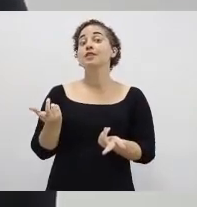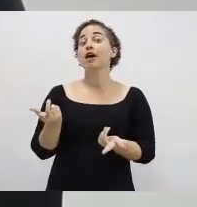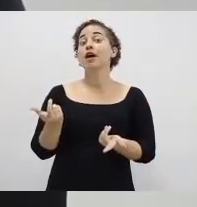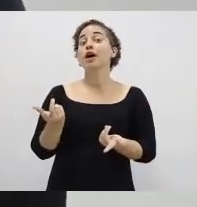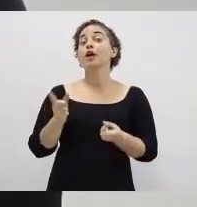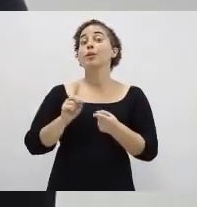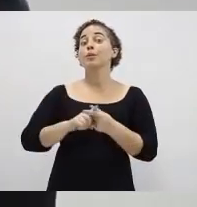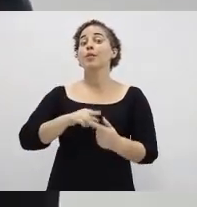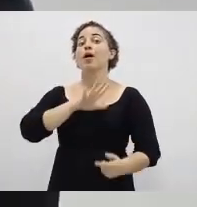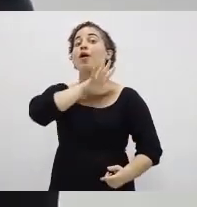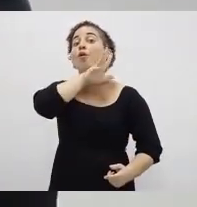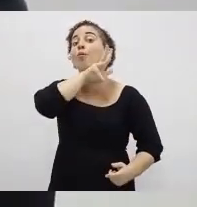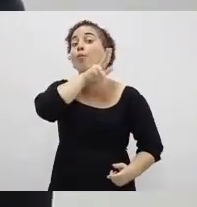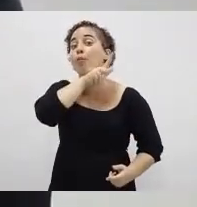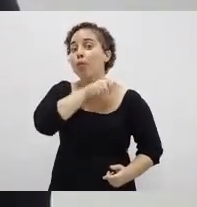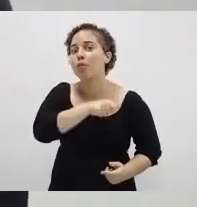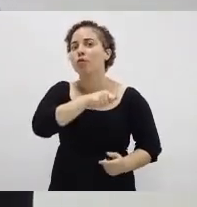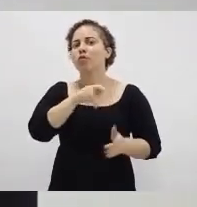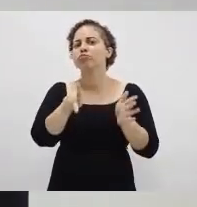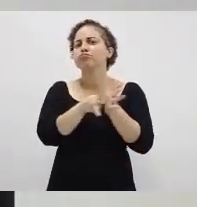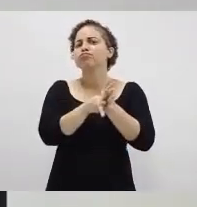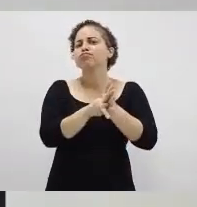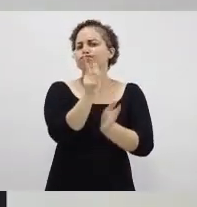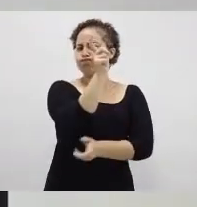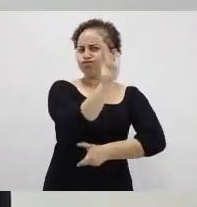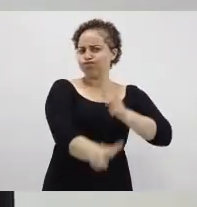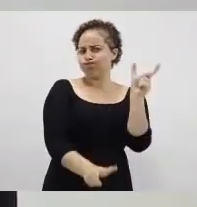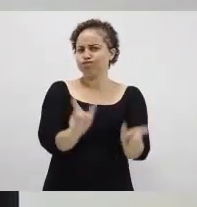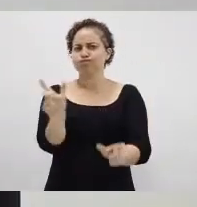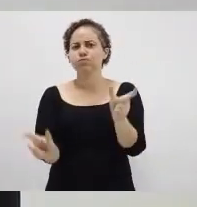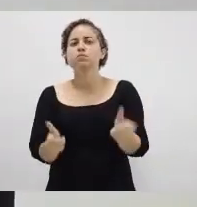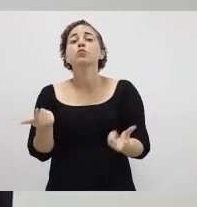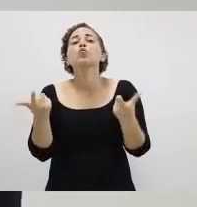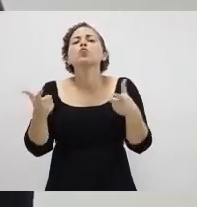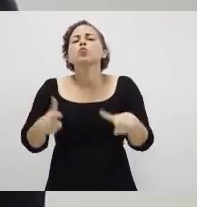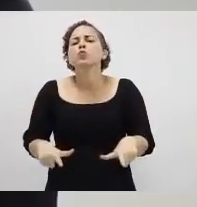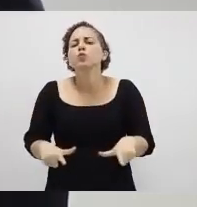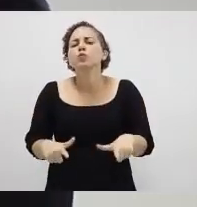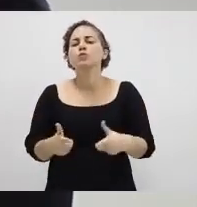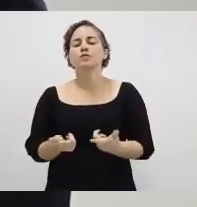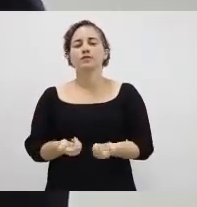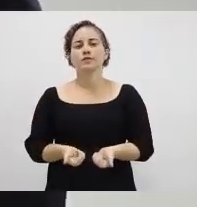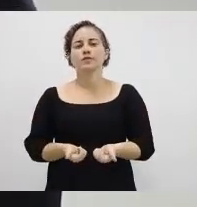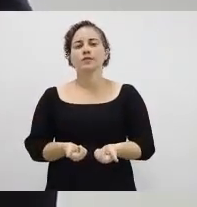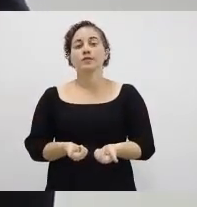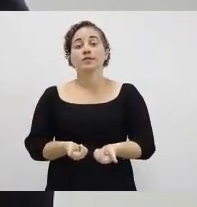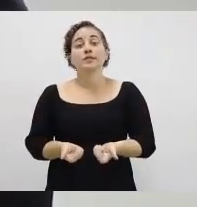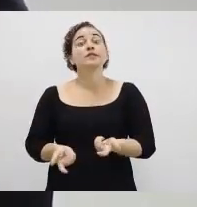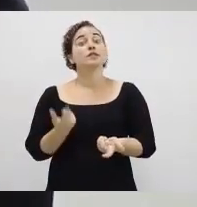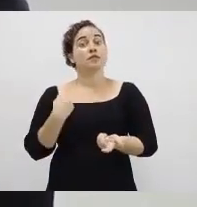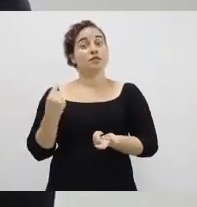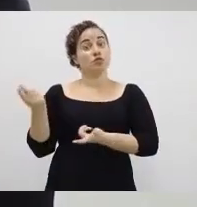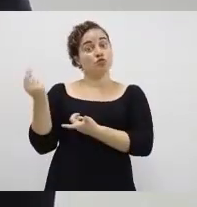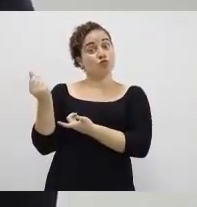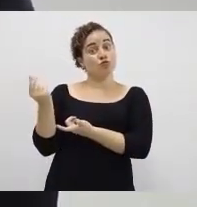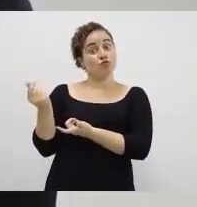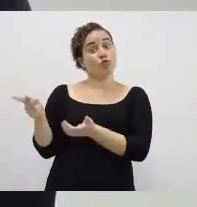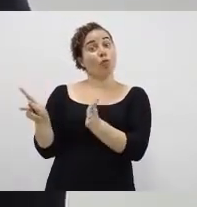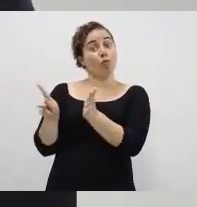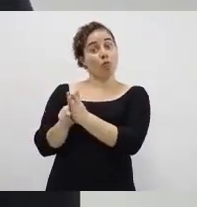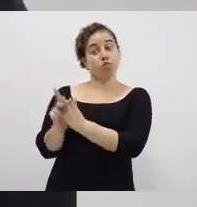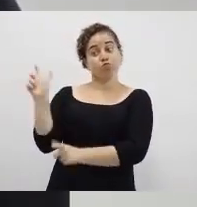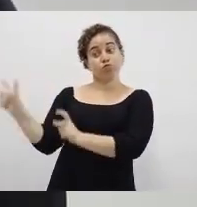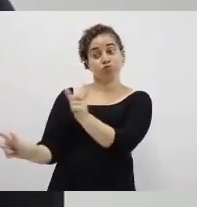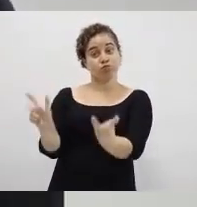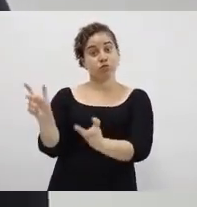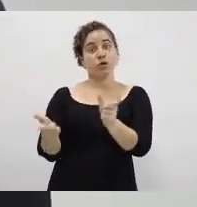cobra impostos da população. E onde estão esses impostos? Esses impostos estão nos bens, nos